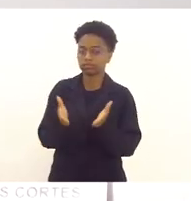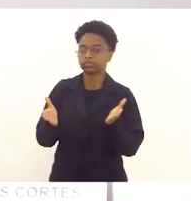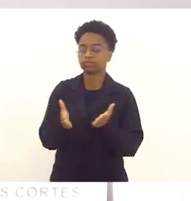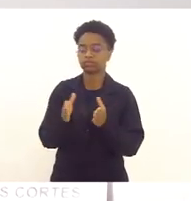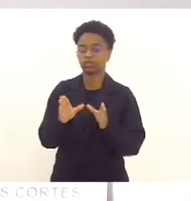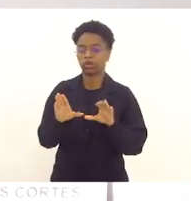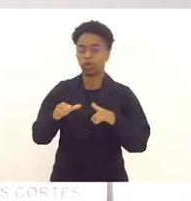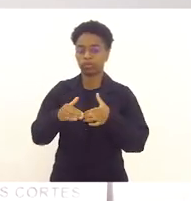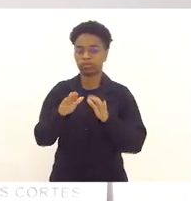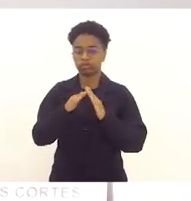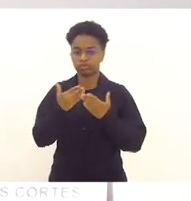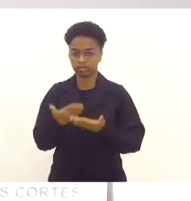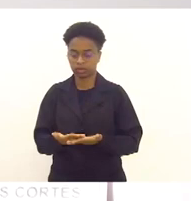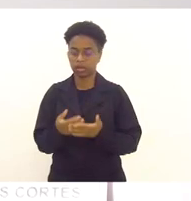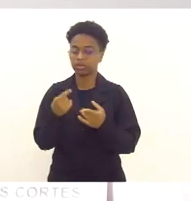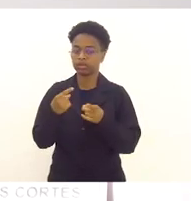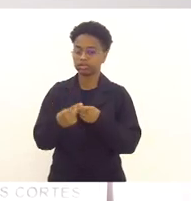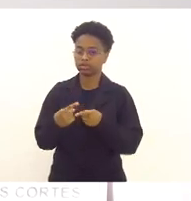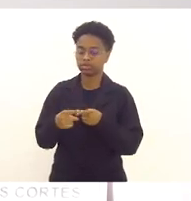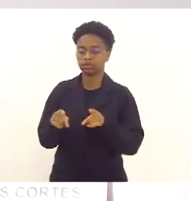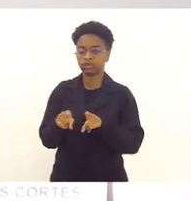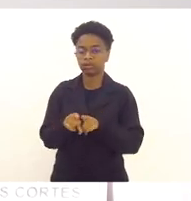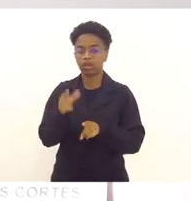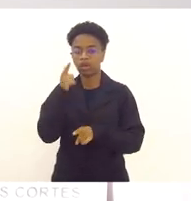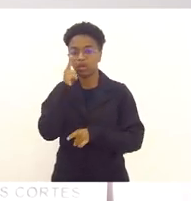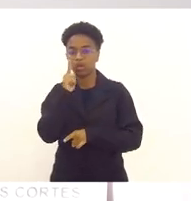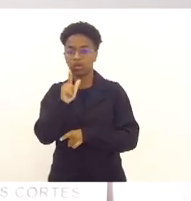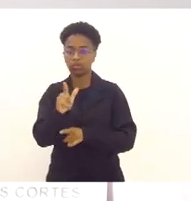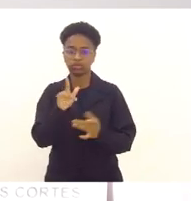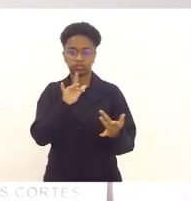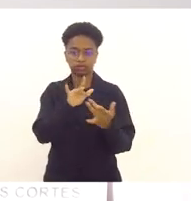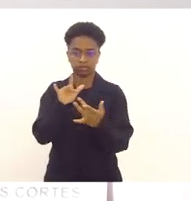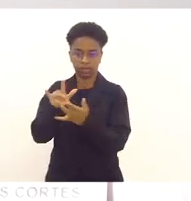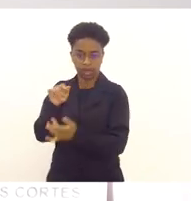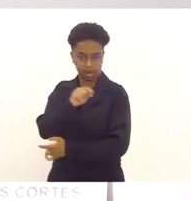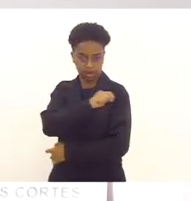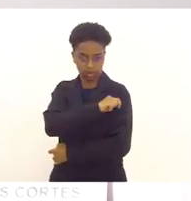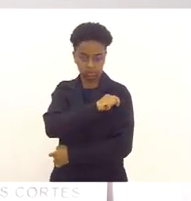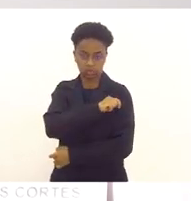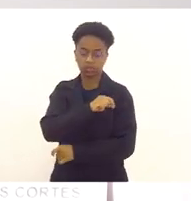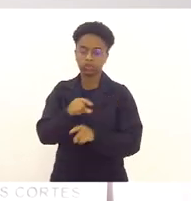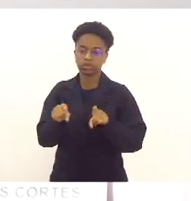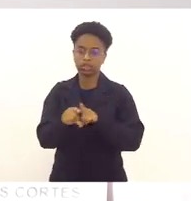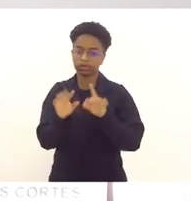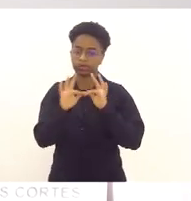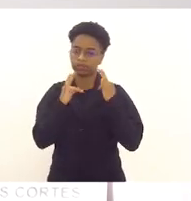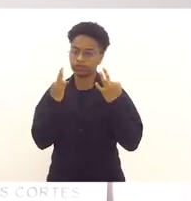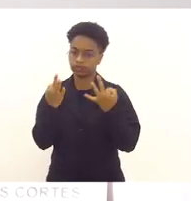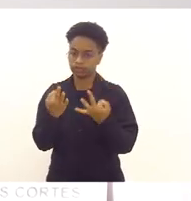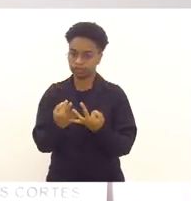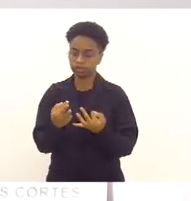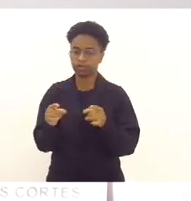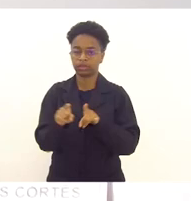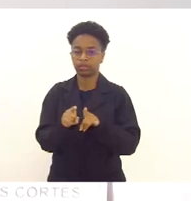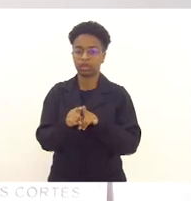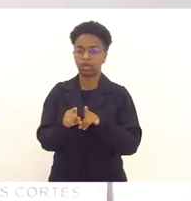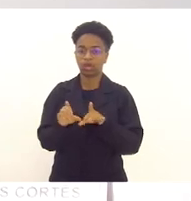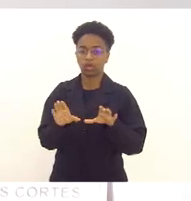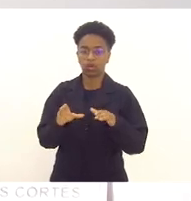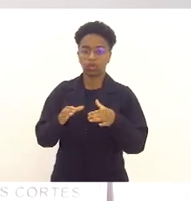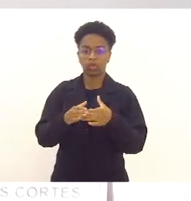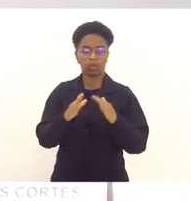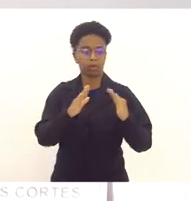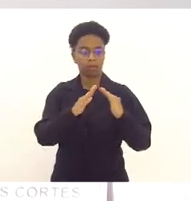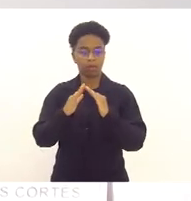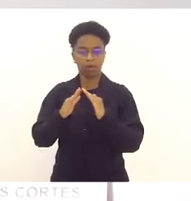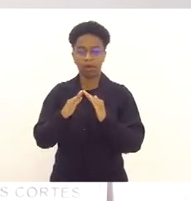escolares né para que a gente possa abranger não só nossas alunas e alunos mas também as famílias as comunidades ali no